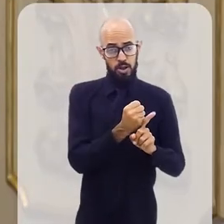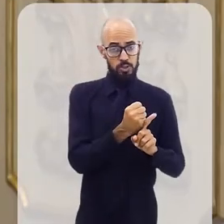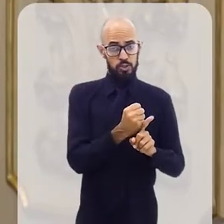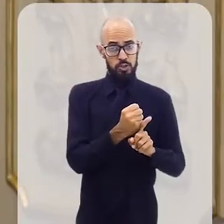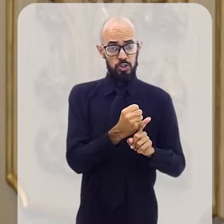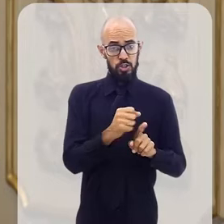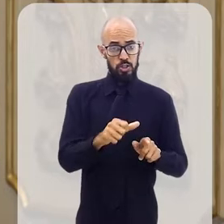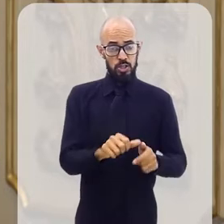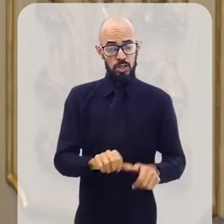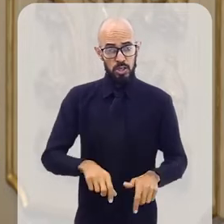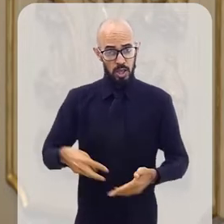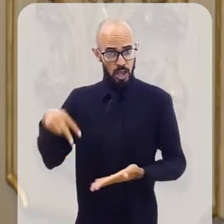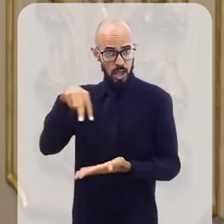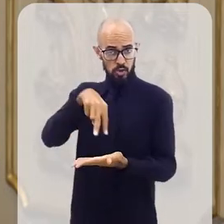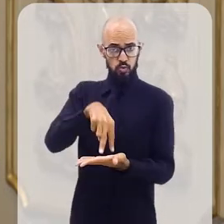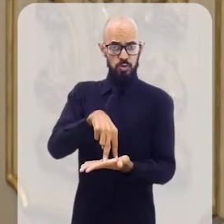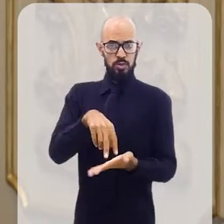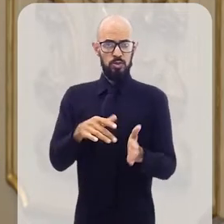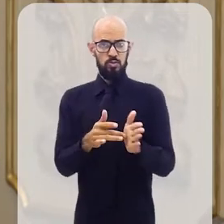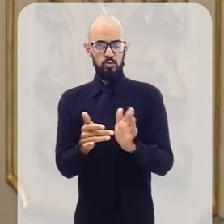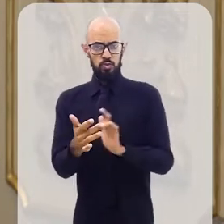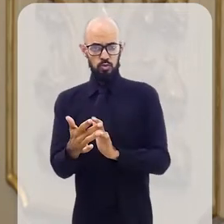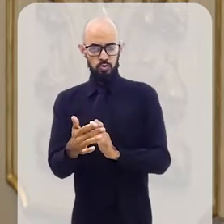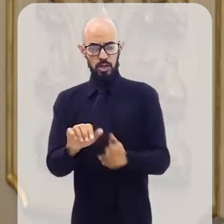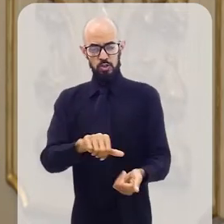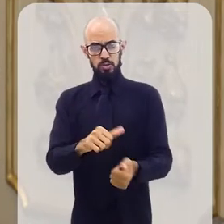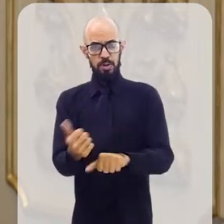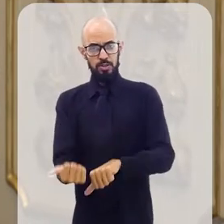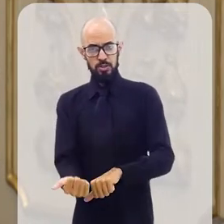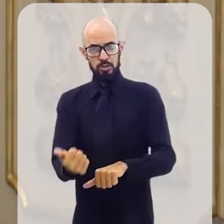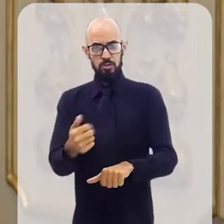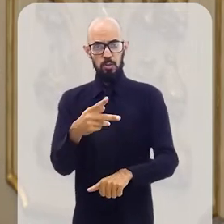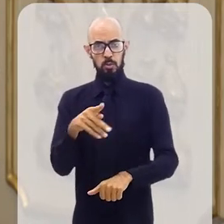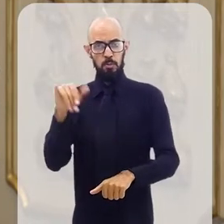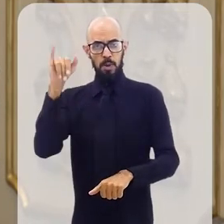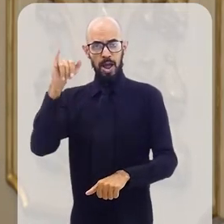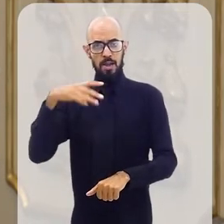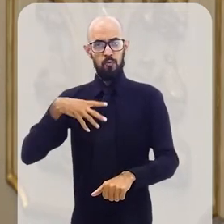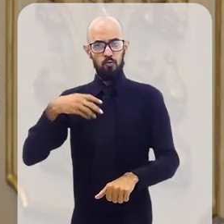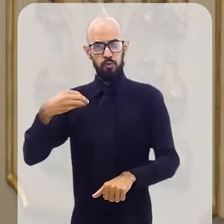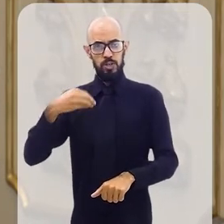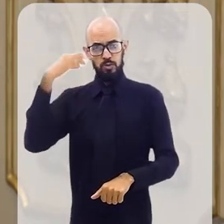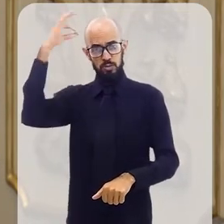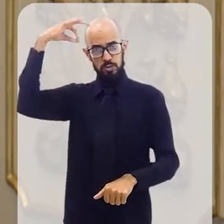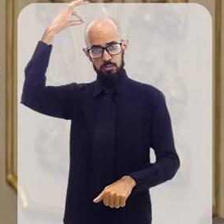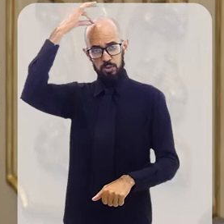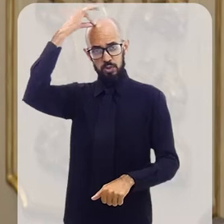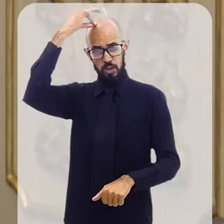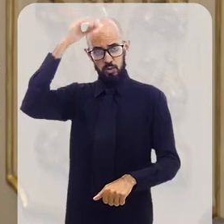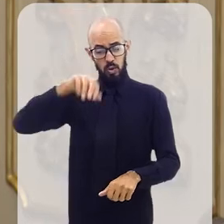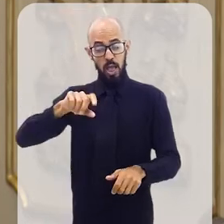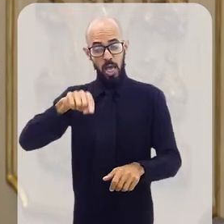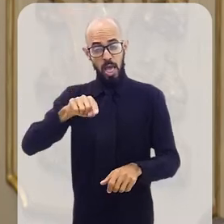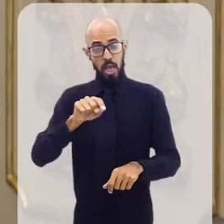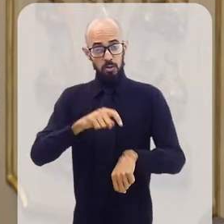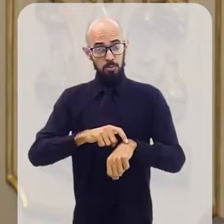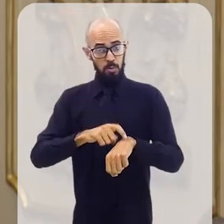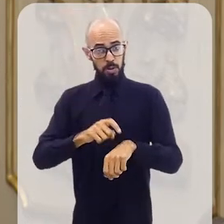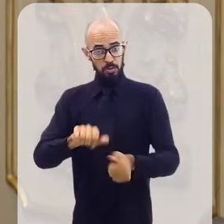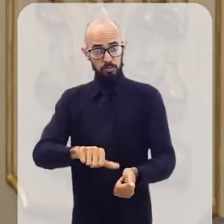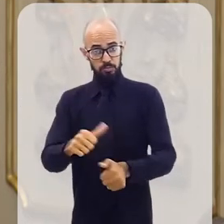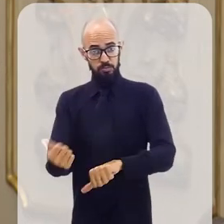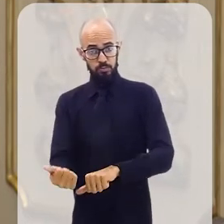em nome do pai do filho do Espírito Santo e já no batismo já se recebe a missão de levar